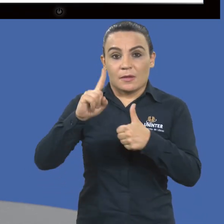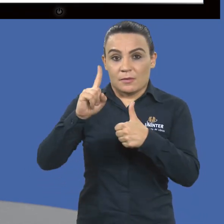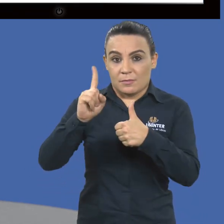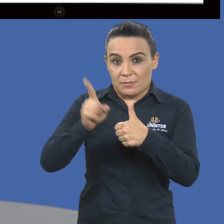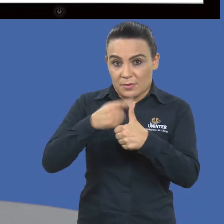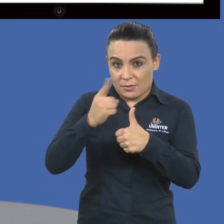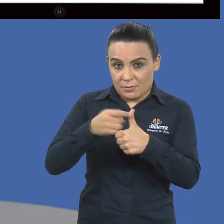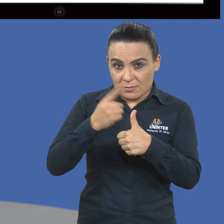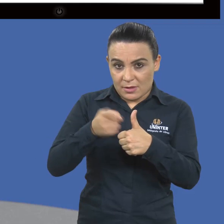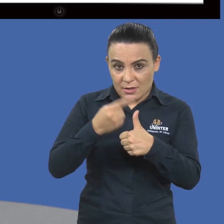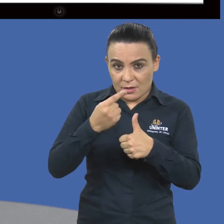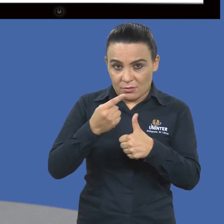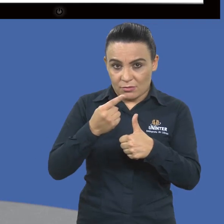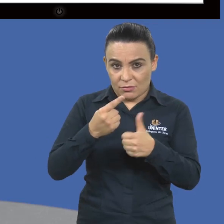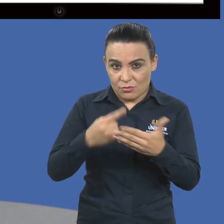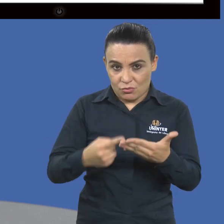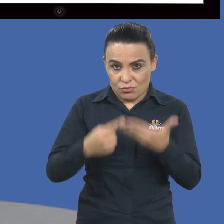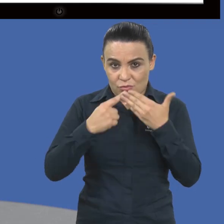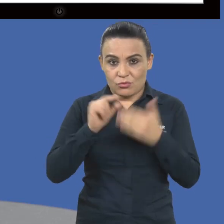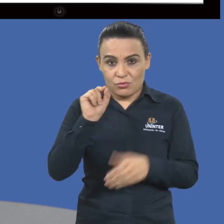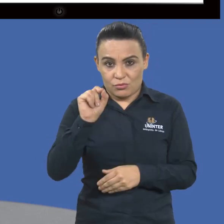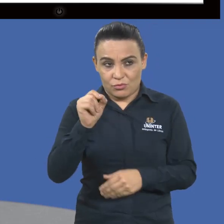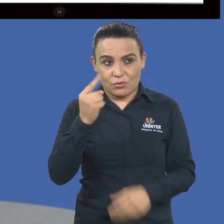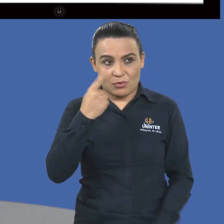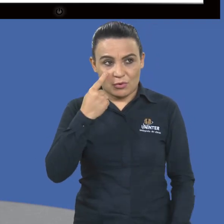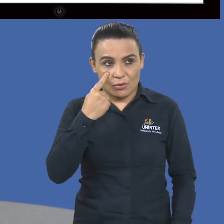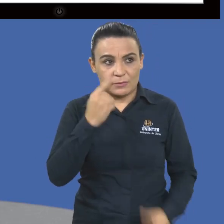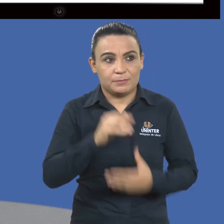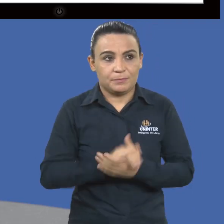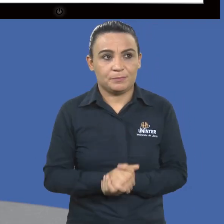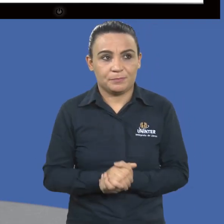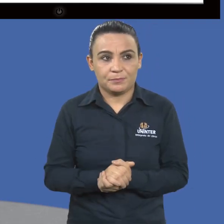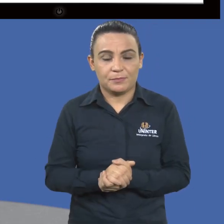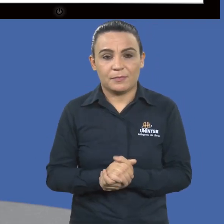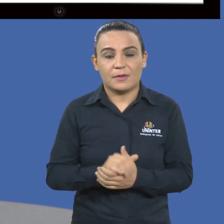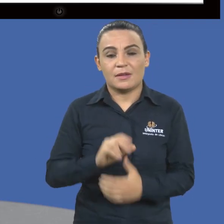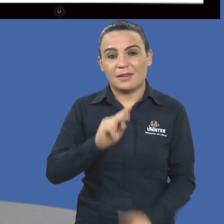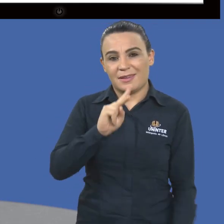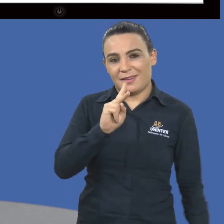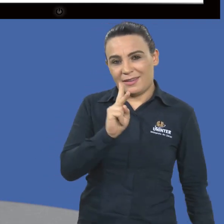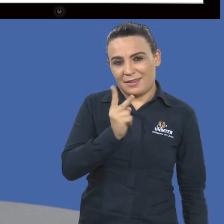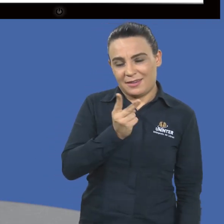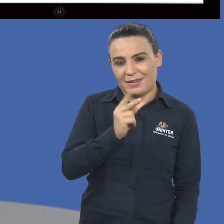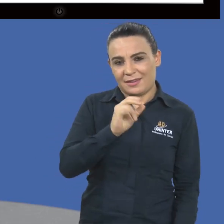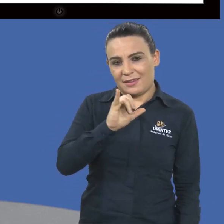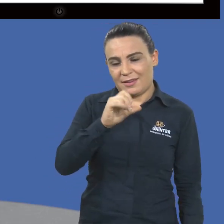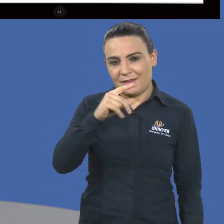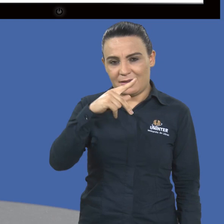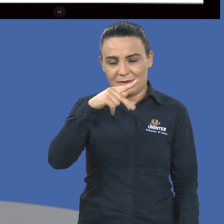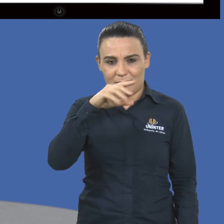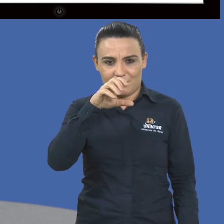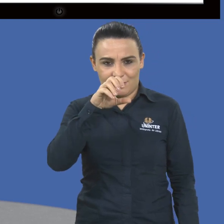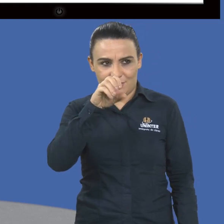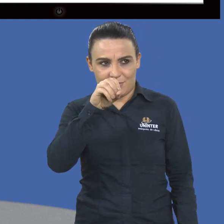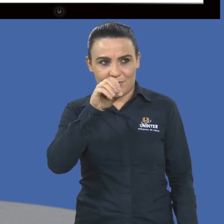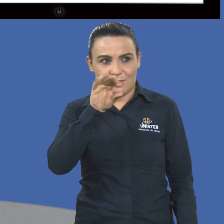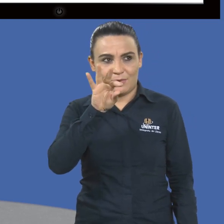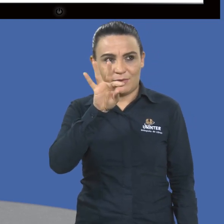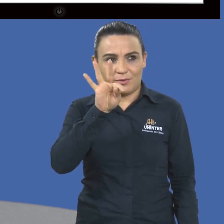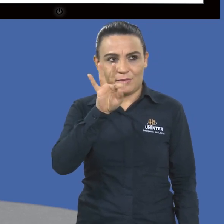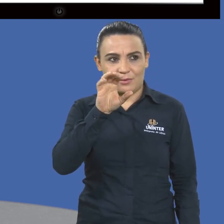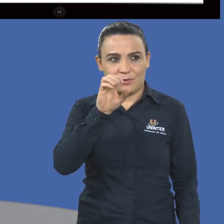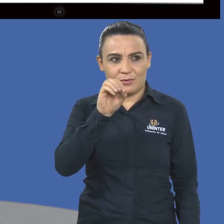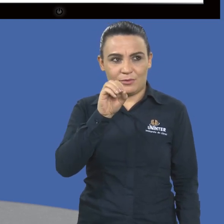O primeiro sinal que chama, né, é a hipotonia generalizada. Então,